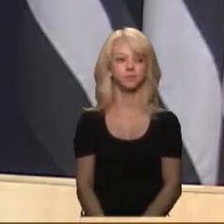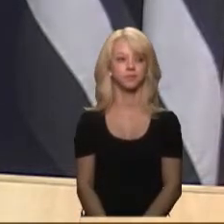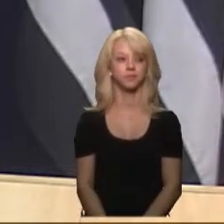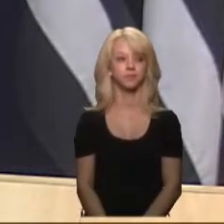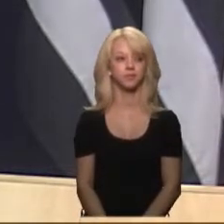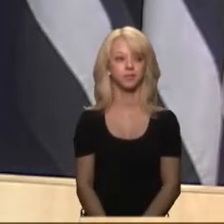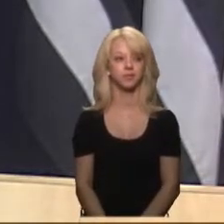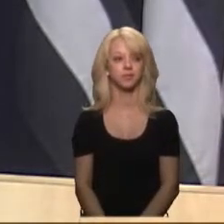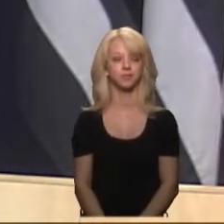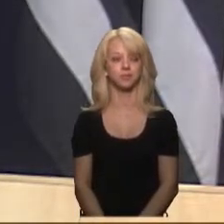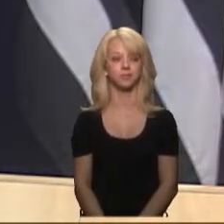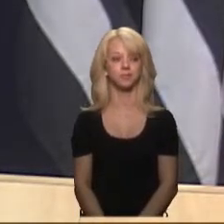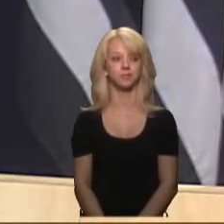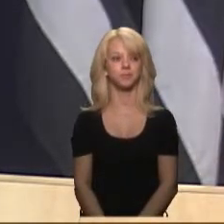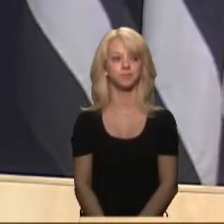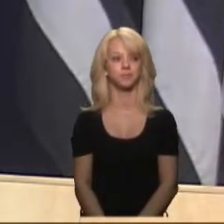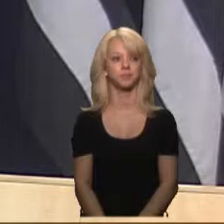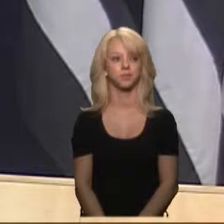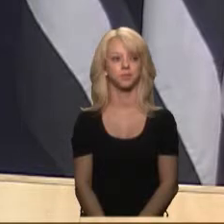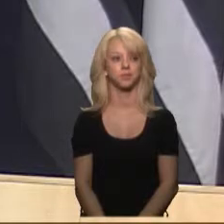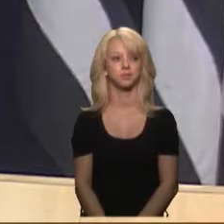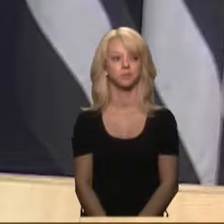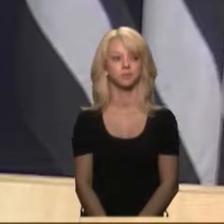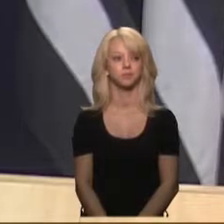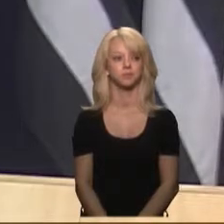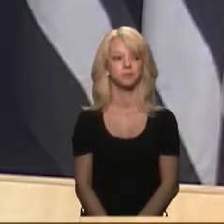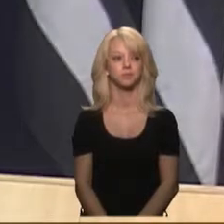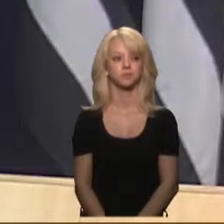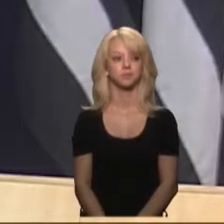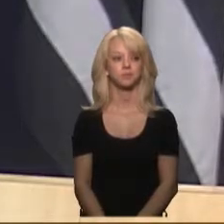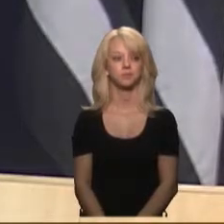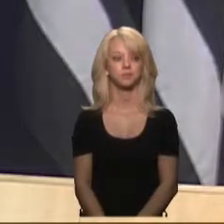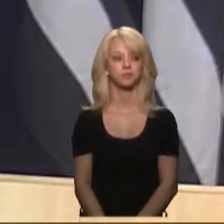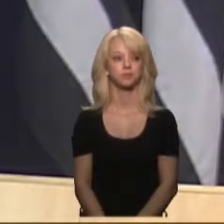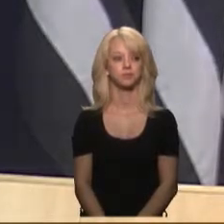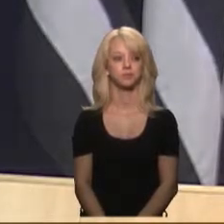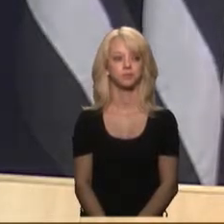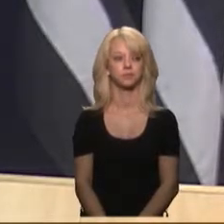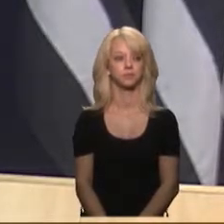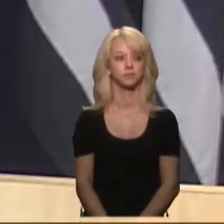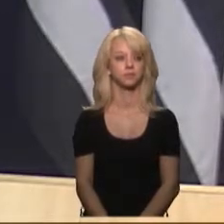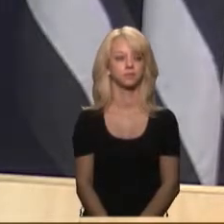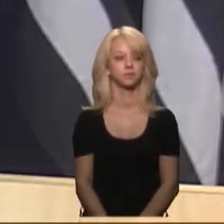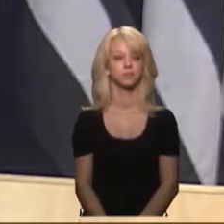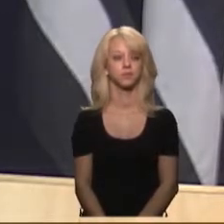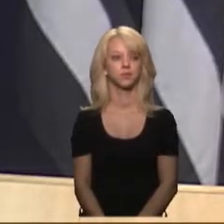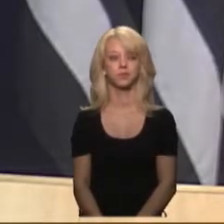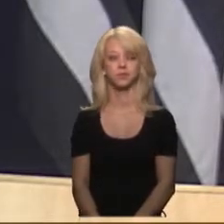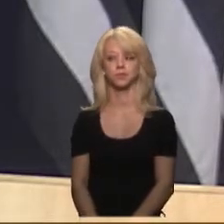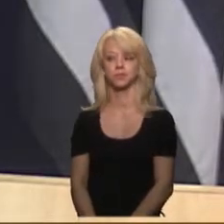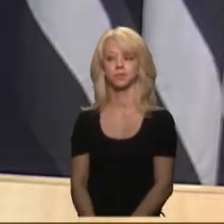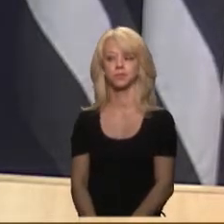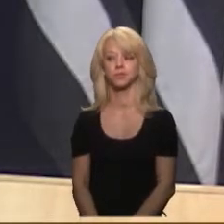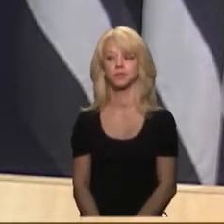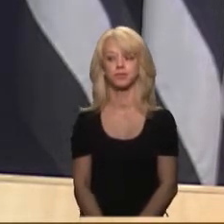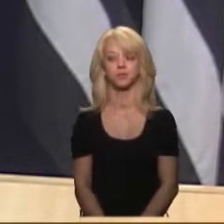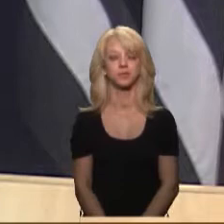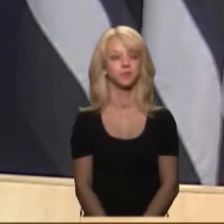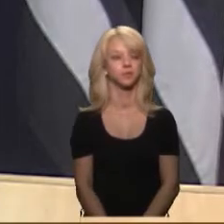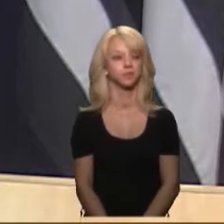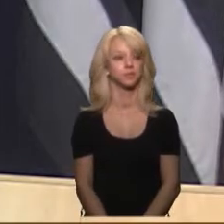fazer 369, vereador Luizinho, dia 5 agora de outubro, qual que é a mensagem que nós, povo taubatiano, está mandando para o